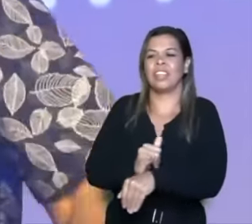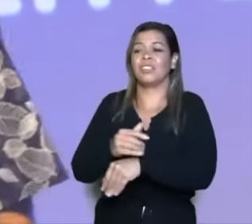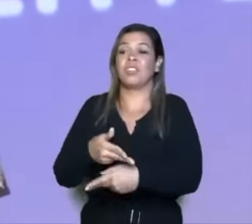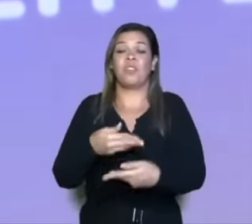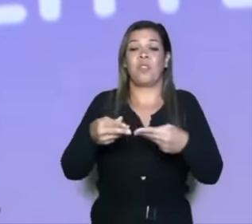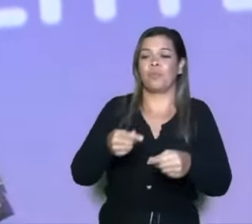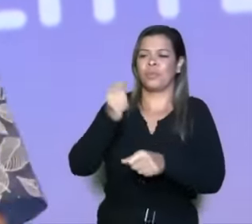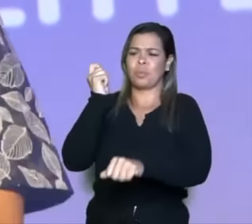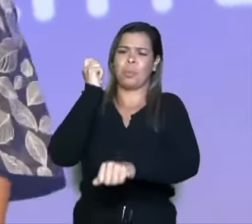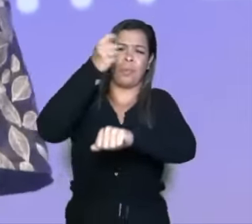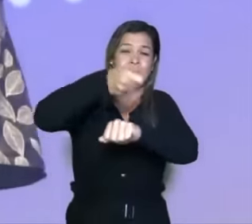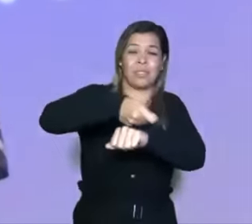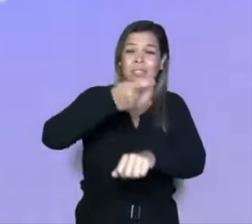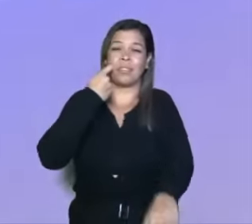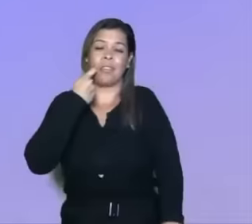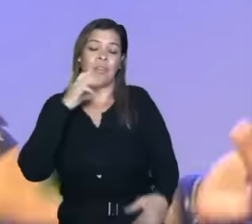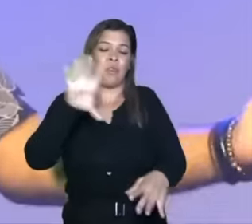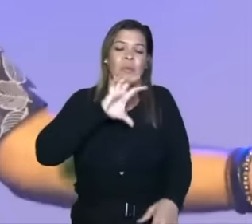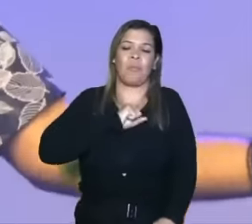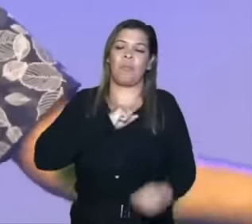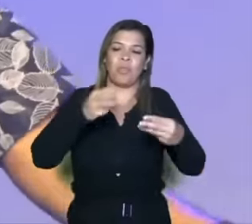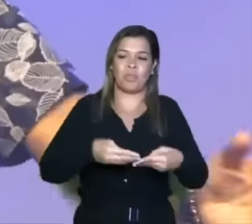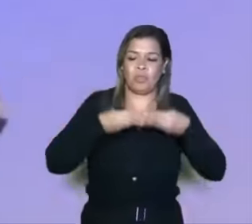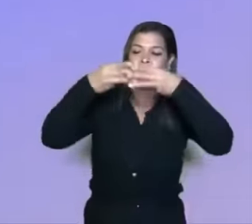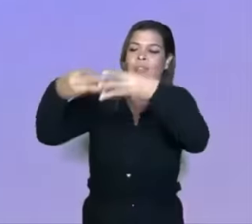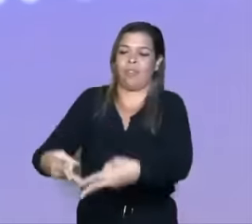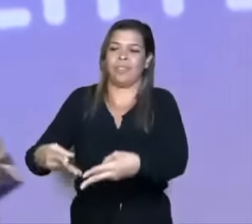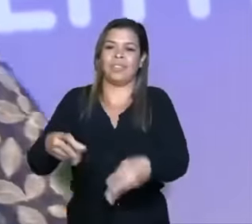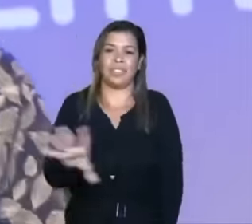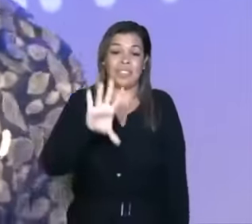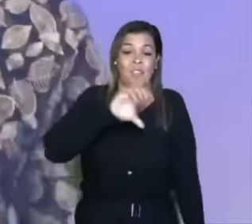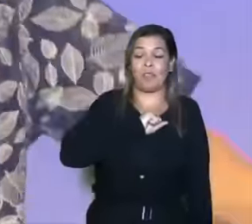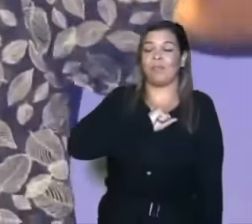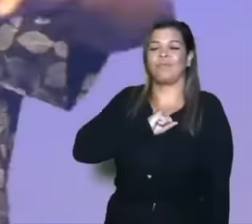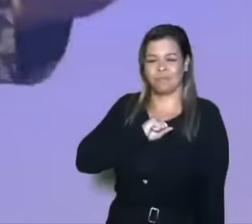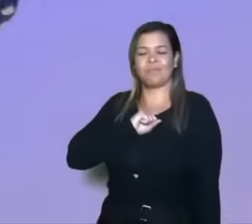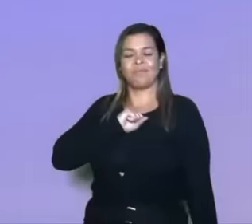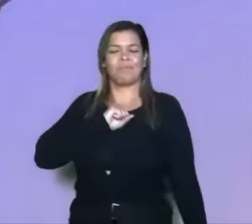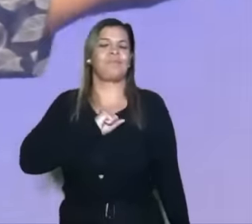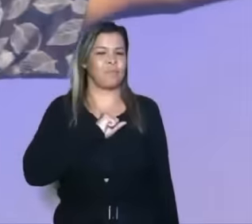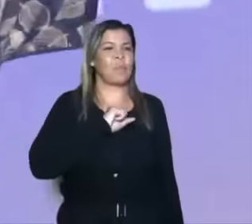amor. Joga a rede do outro lado e canta comigo assim, ó. Ei!